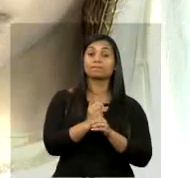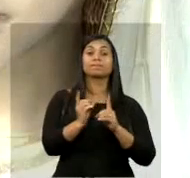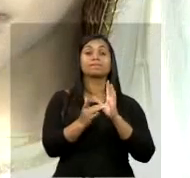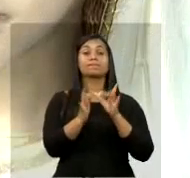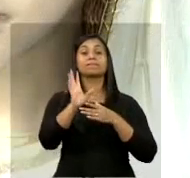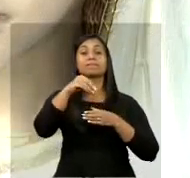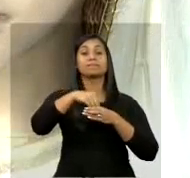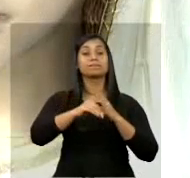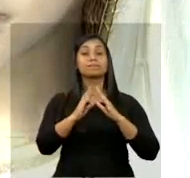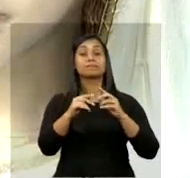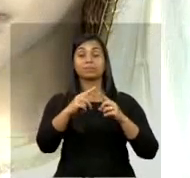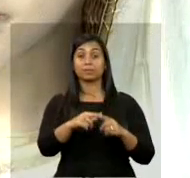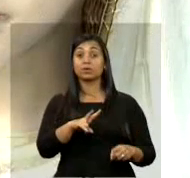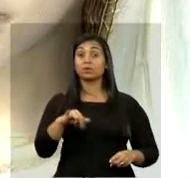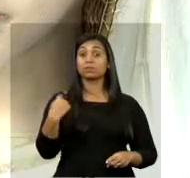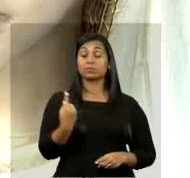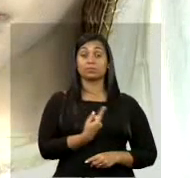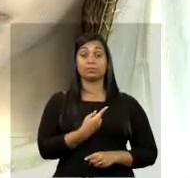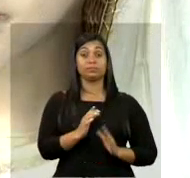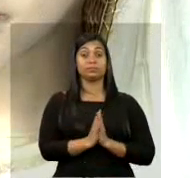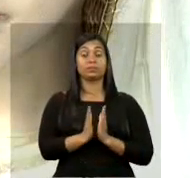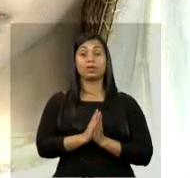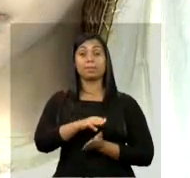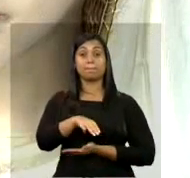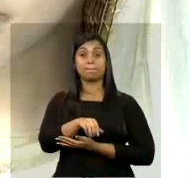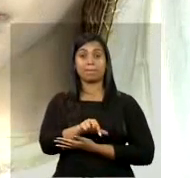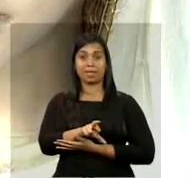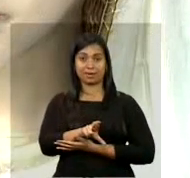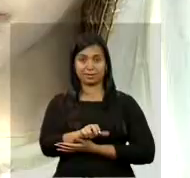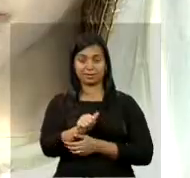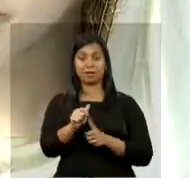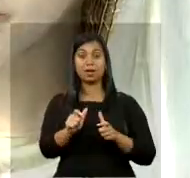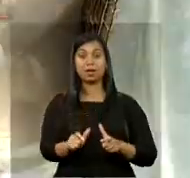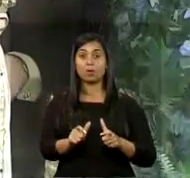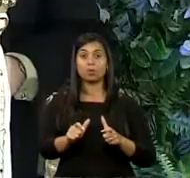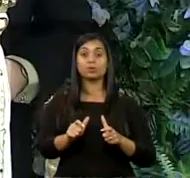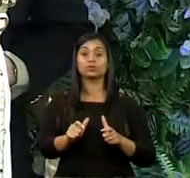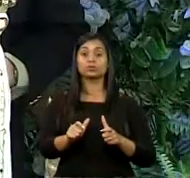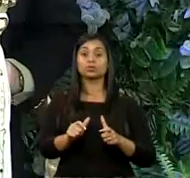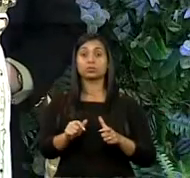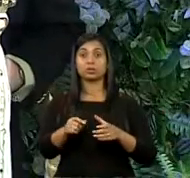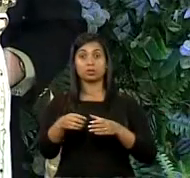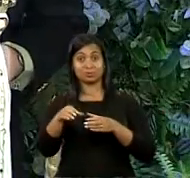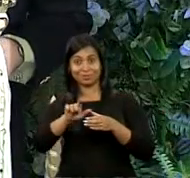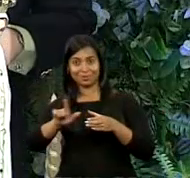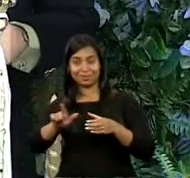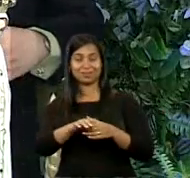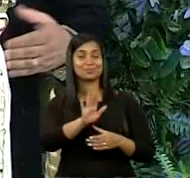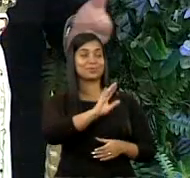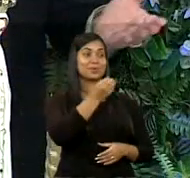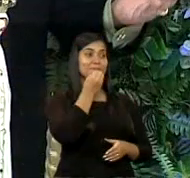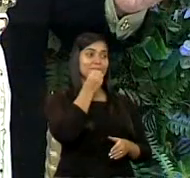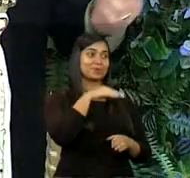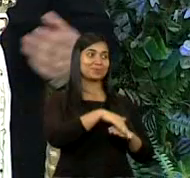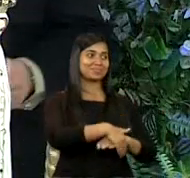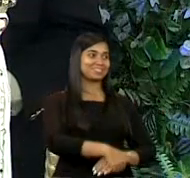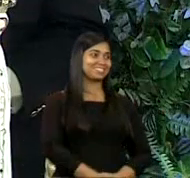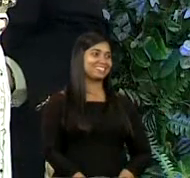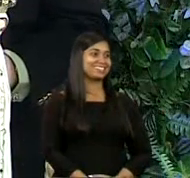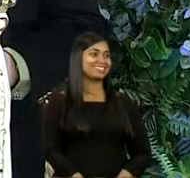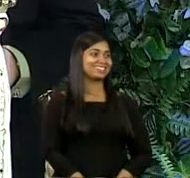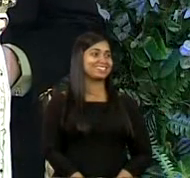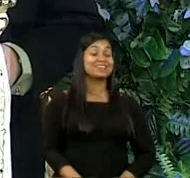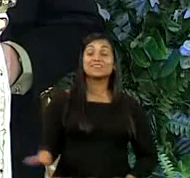de Jesus no templo. Nós vamos rezar com a Maria Fernanda, que está em Artur Alvim, na Zona Leste. Alô, Maria Fernanda, boa noite, meu